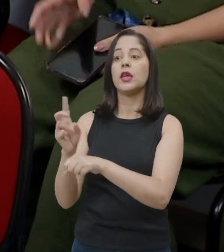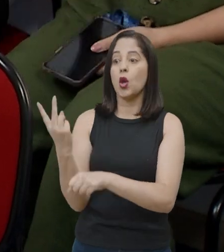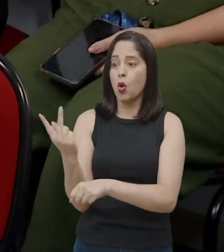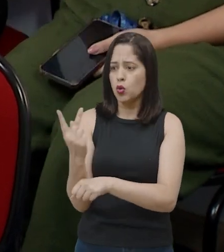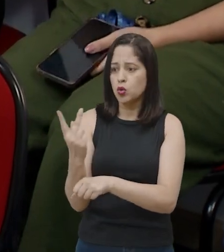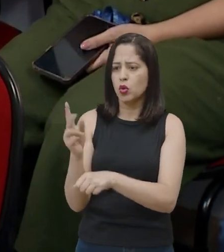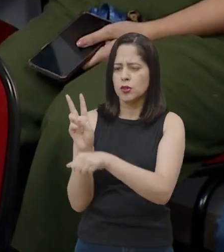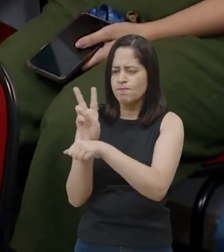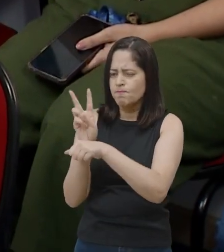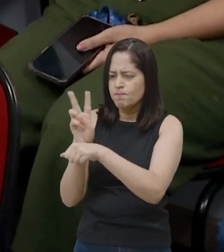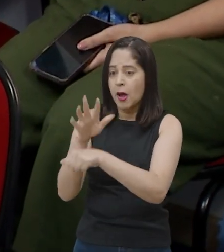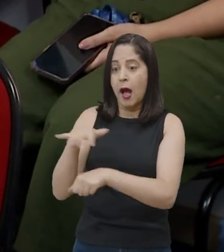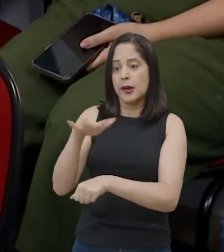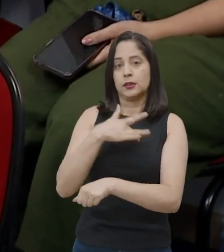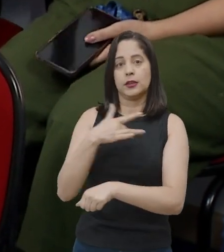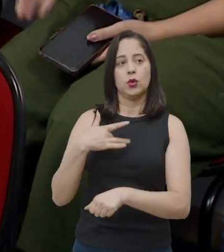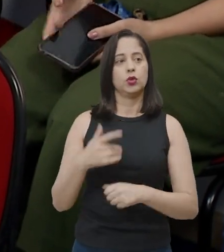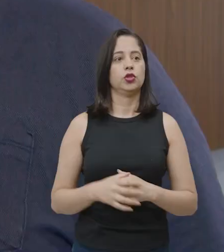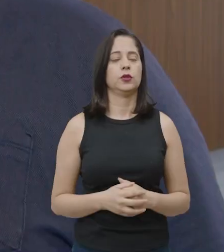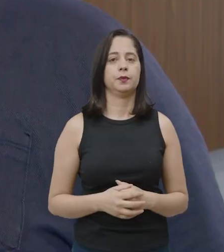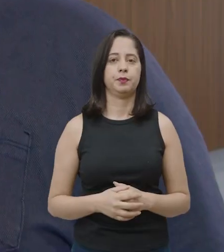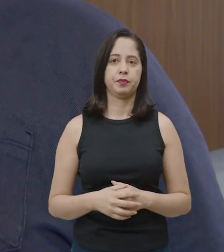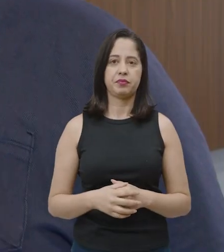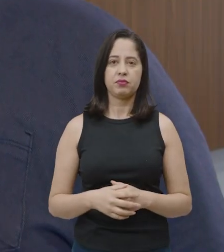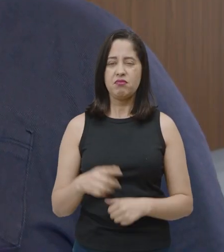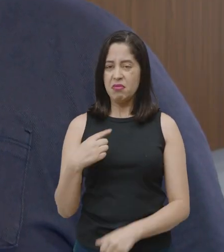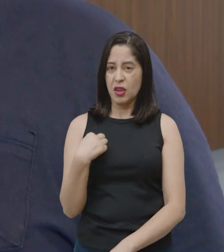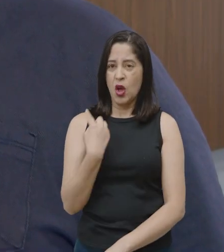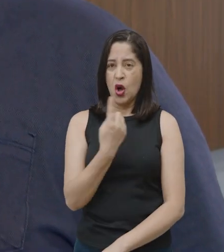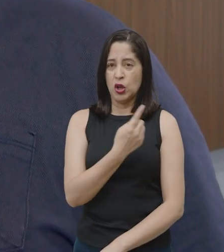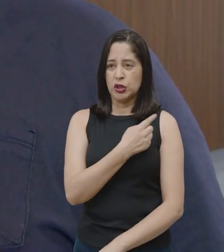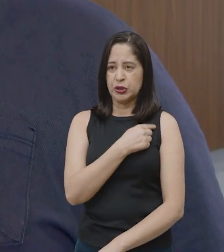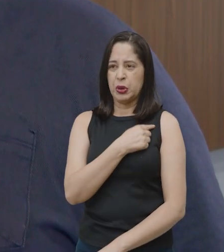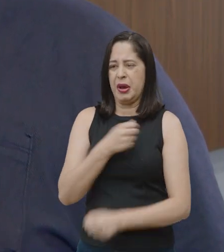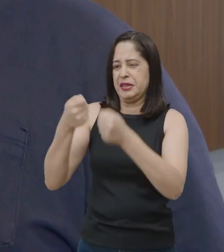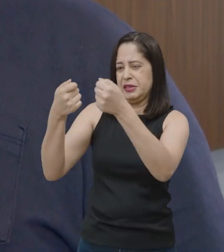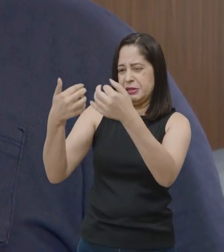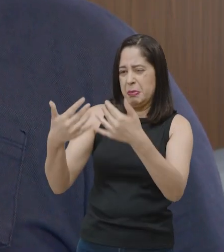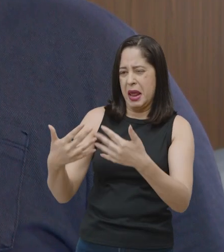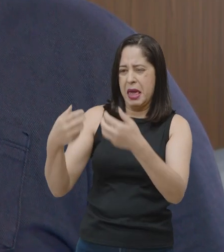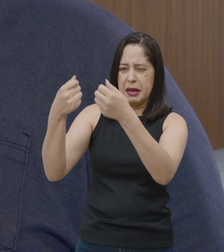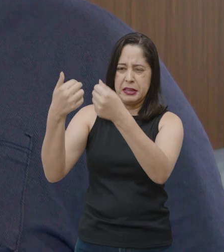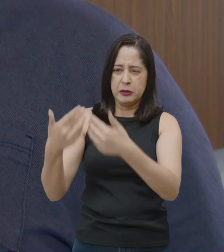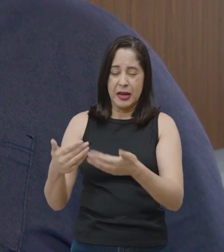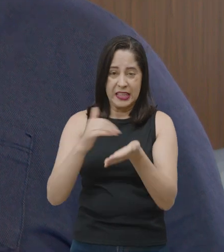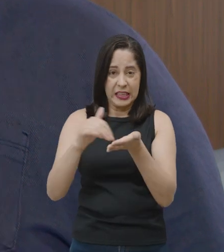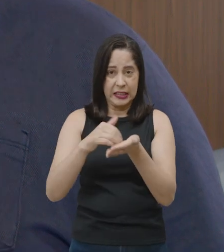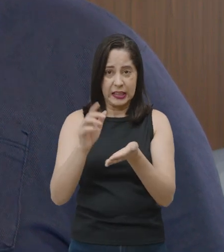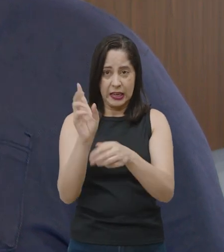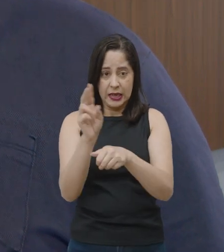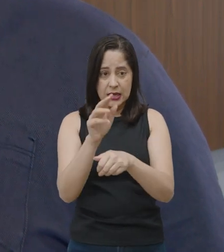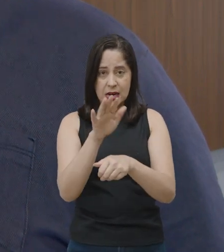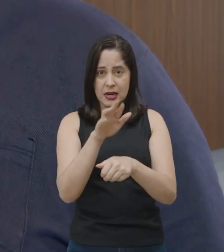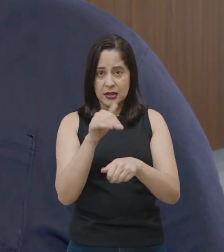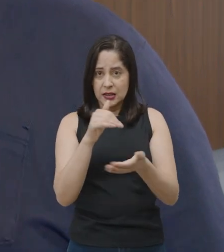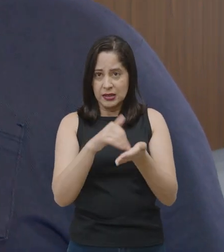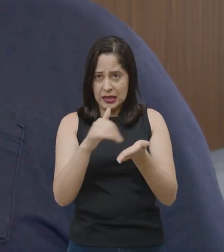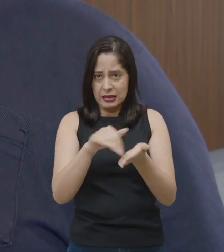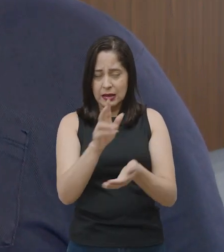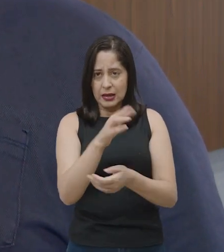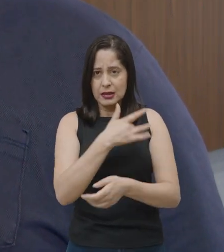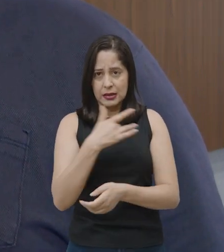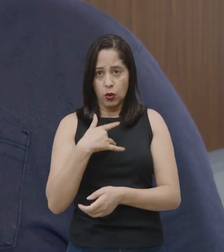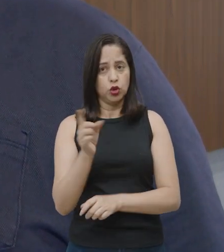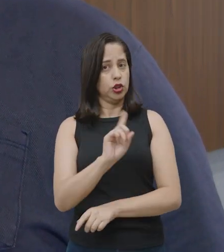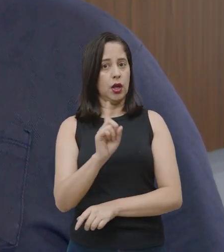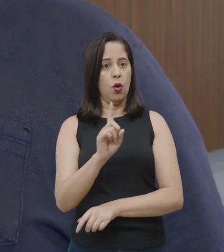de perto a execução da gestão da saúde. A gente não presta conta para a Secretaria de Saúde, a gente fiscaliza ela com uma